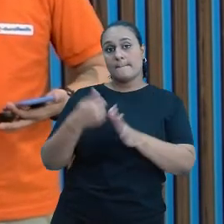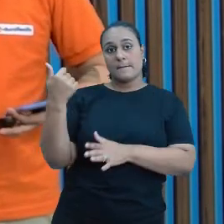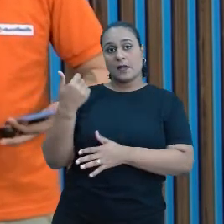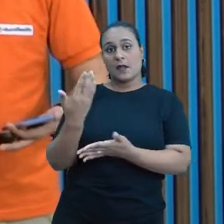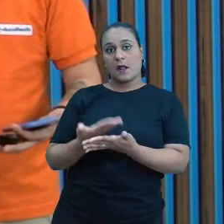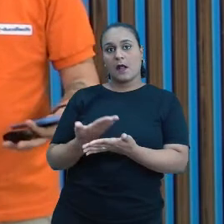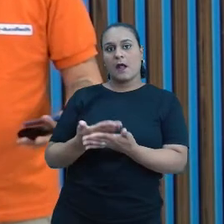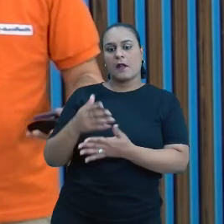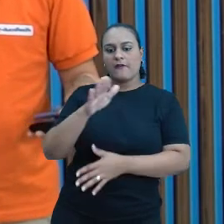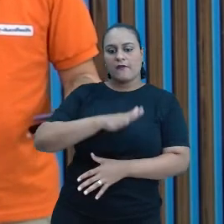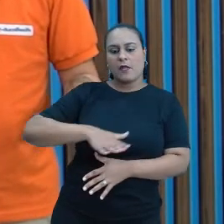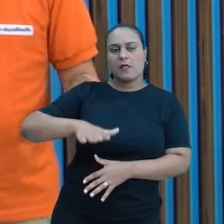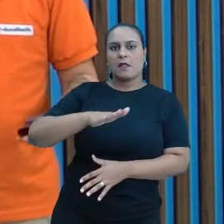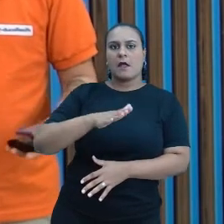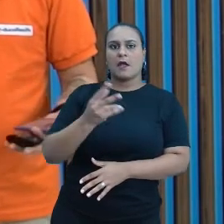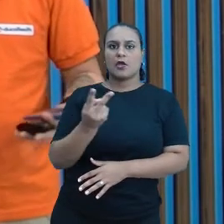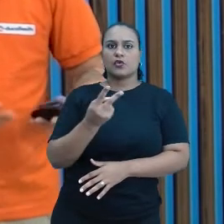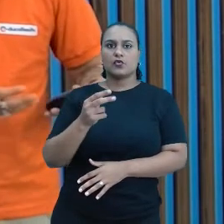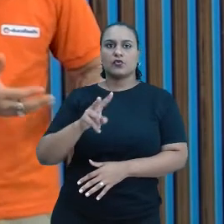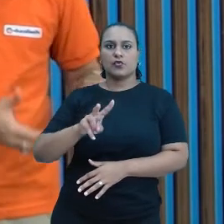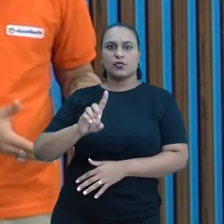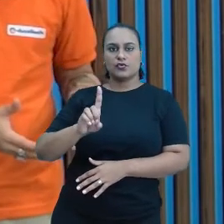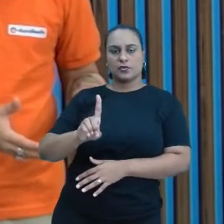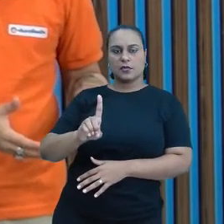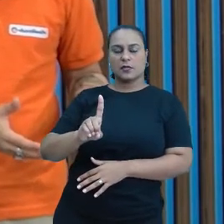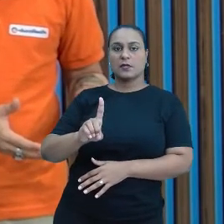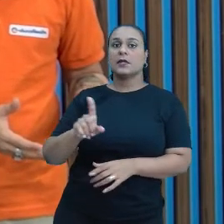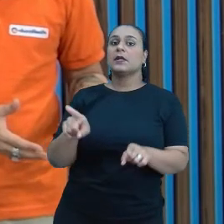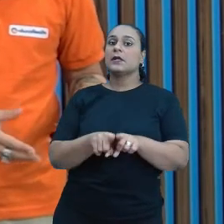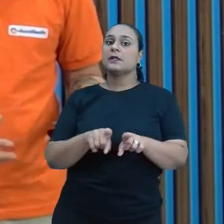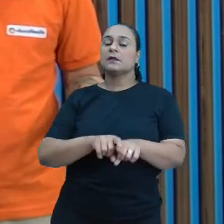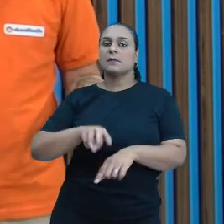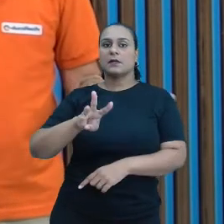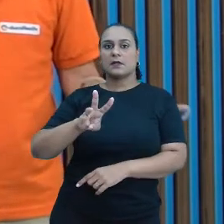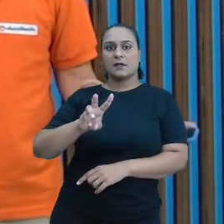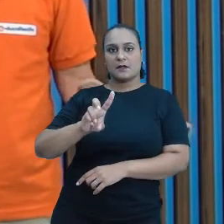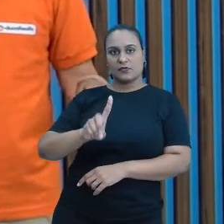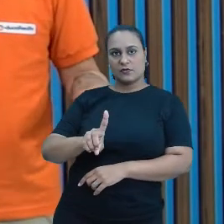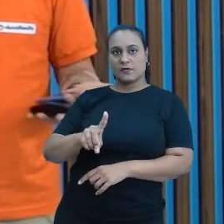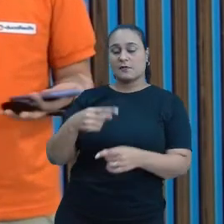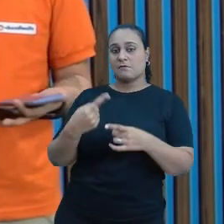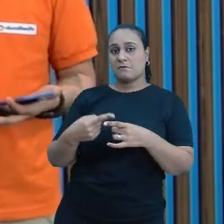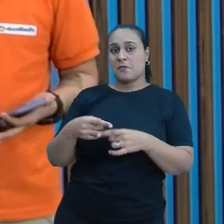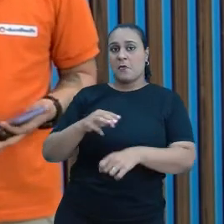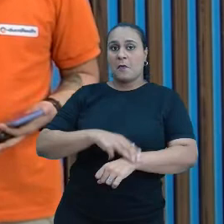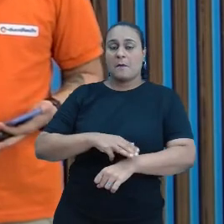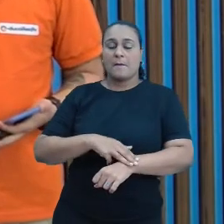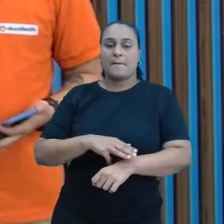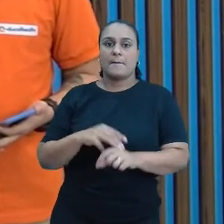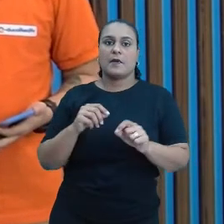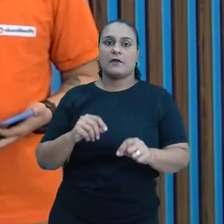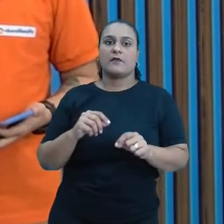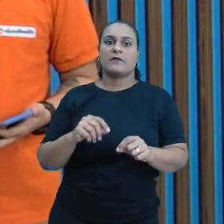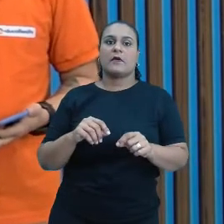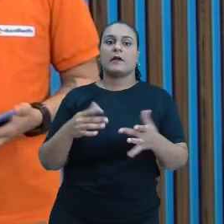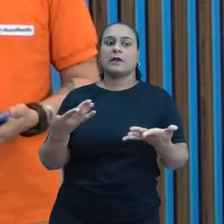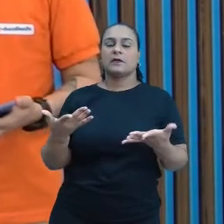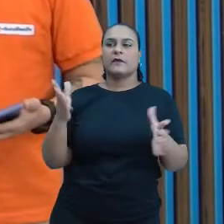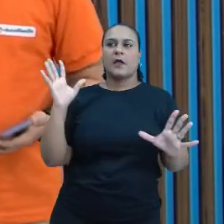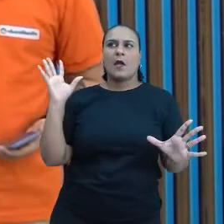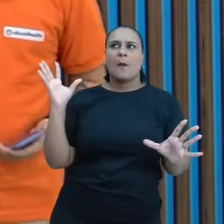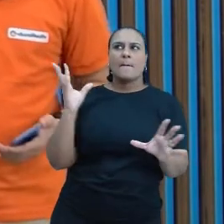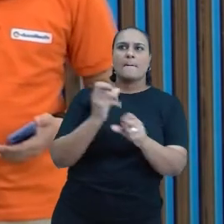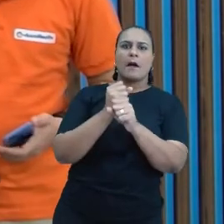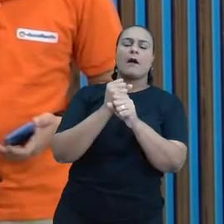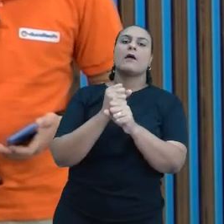falou do espaço ocupado em 2 dimensões e o espaço ocupado em 3 dimensões, porque é nesse momento que a gente vai compor essas 2 ideias